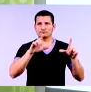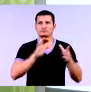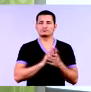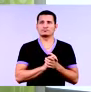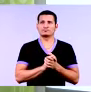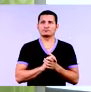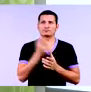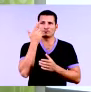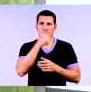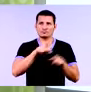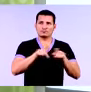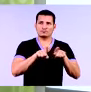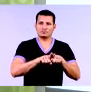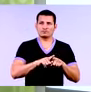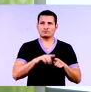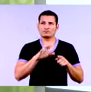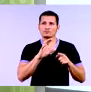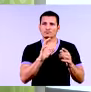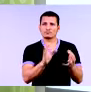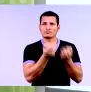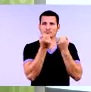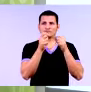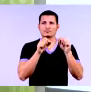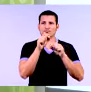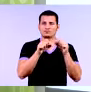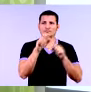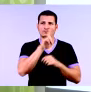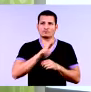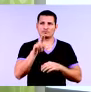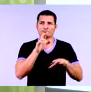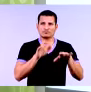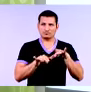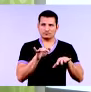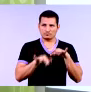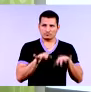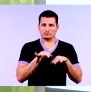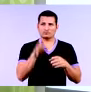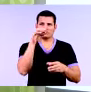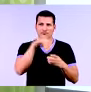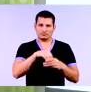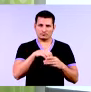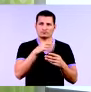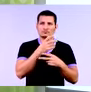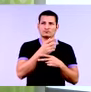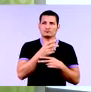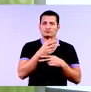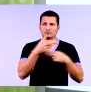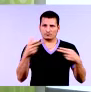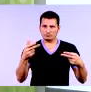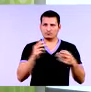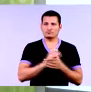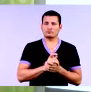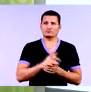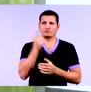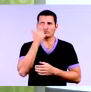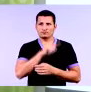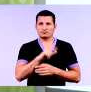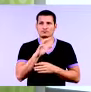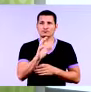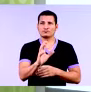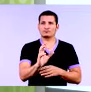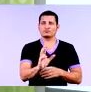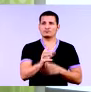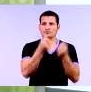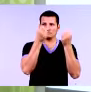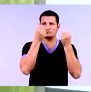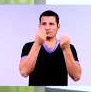também recuperar o que o usuário digitar dentro dos elementos, dentro dos campos, e conseguimos recuperar o